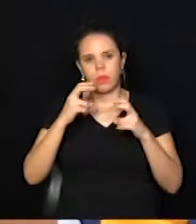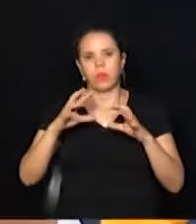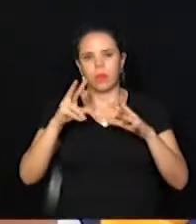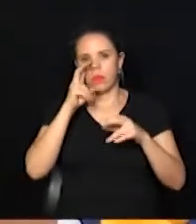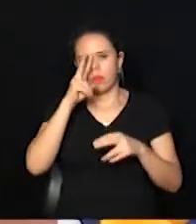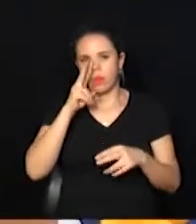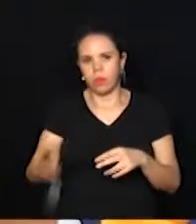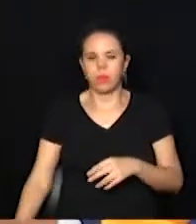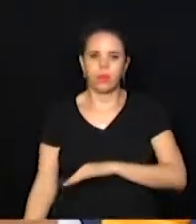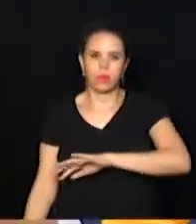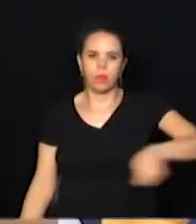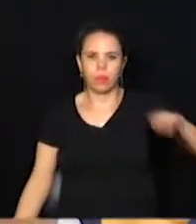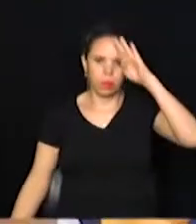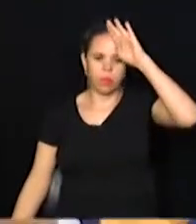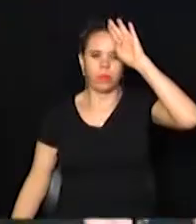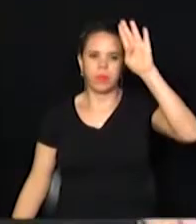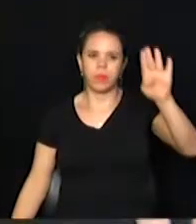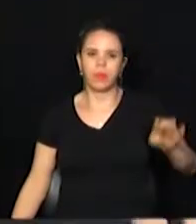força, fora Bolsonaro.